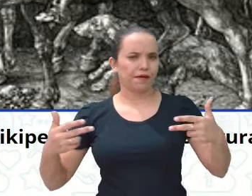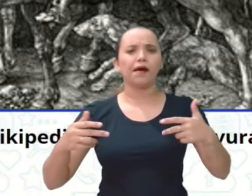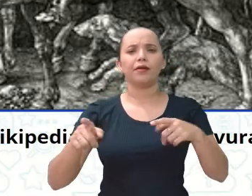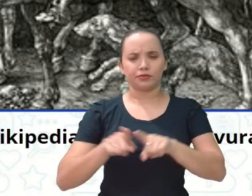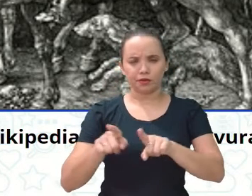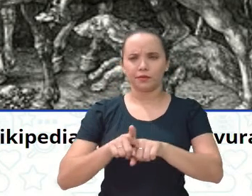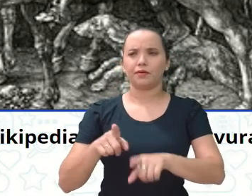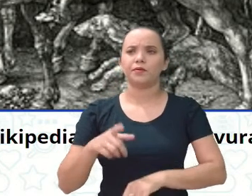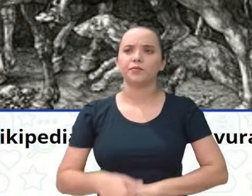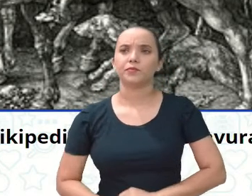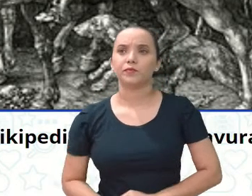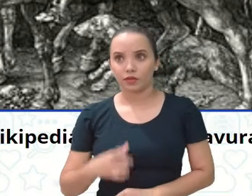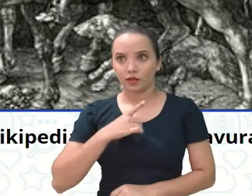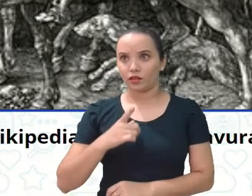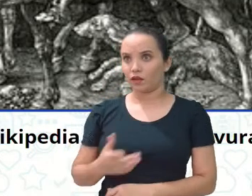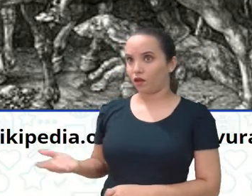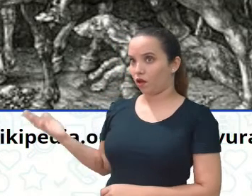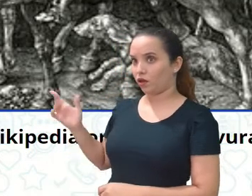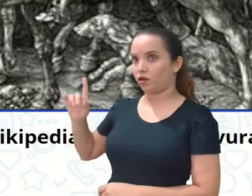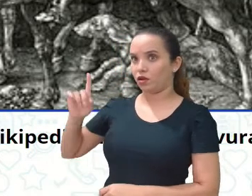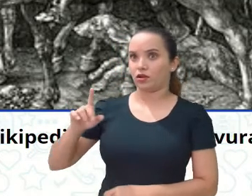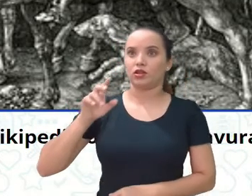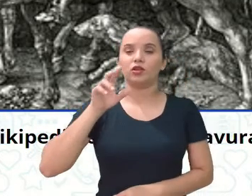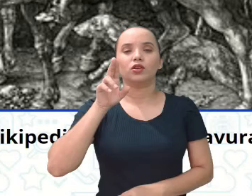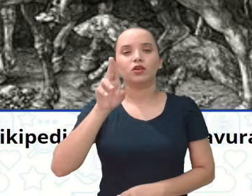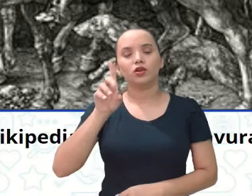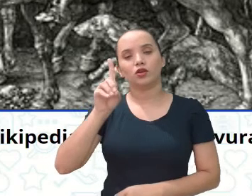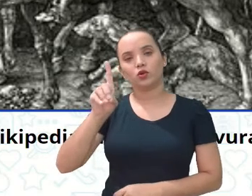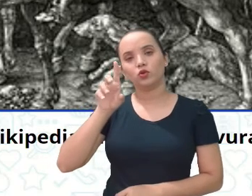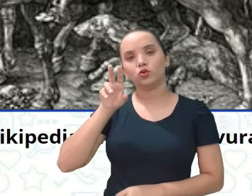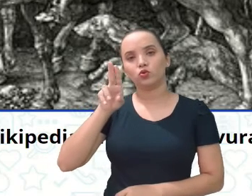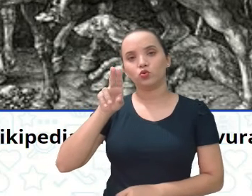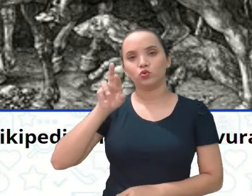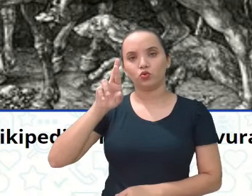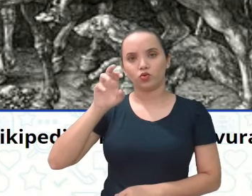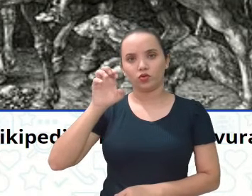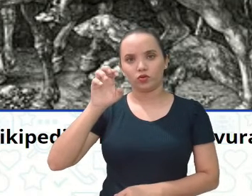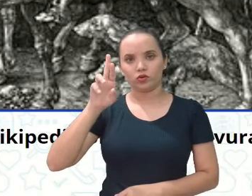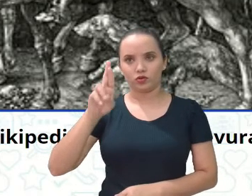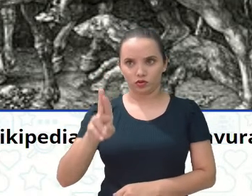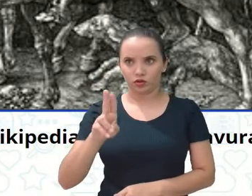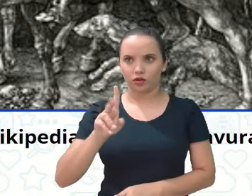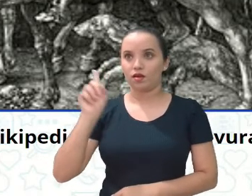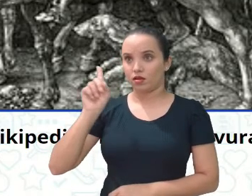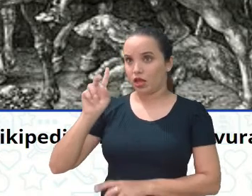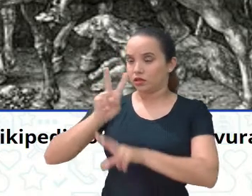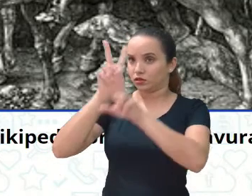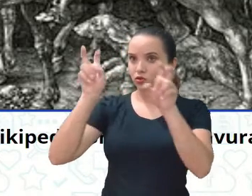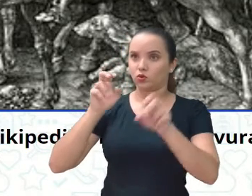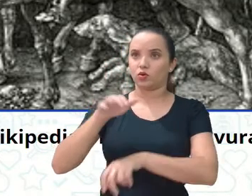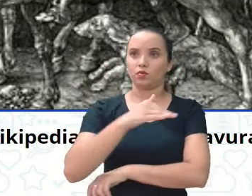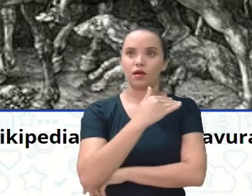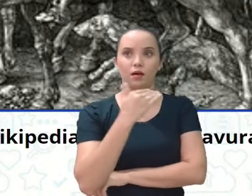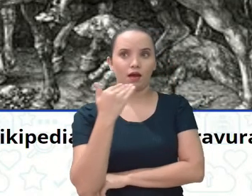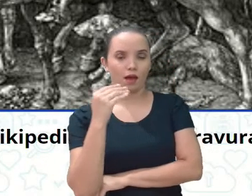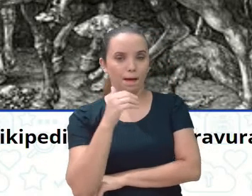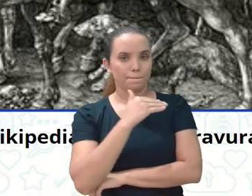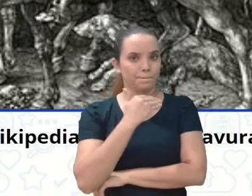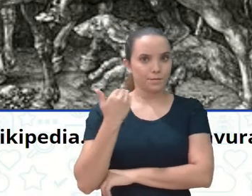a gente tem gravuras em metal de Dürer, né? Essa aqui em particular é a Morte, o Cavaleiro e o